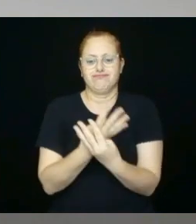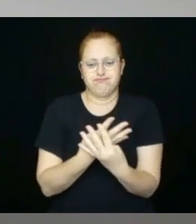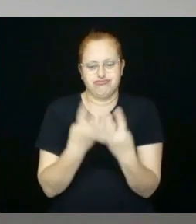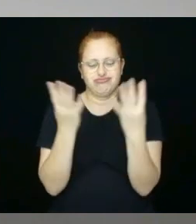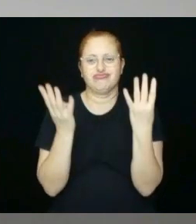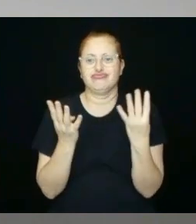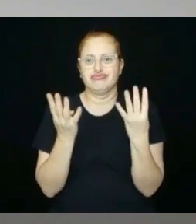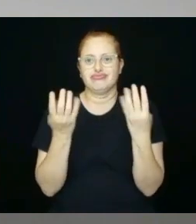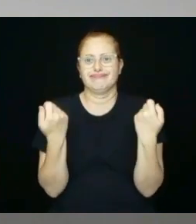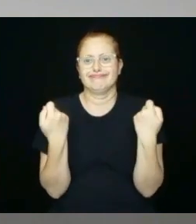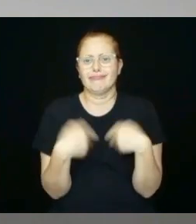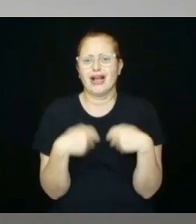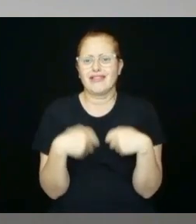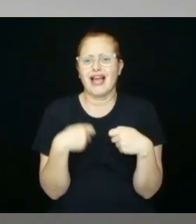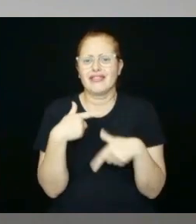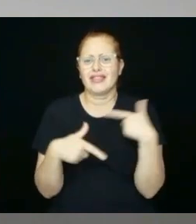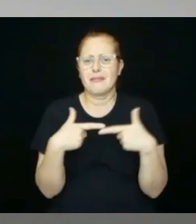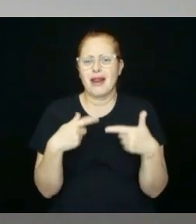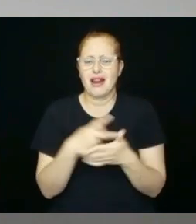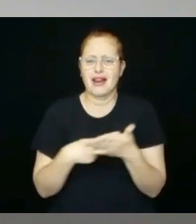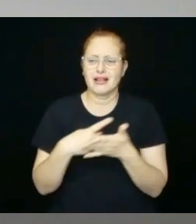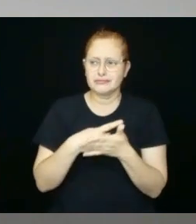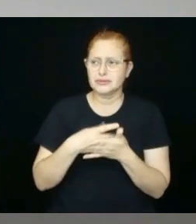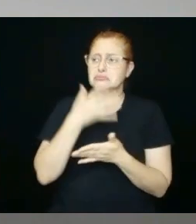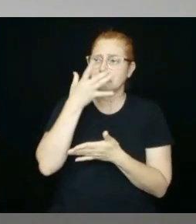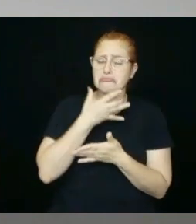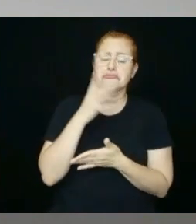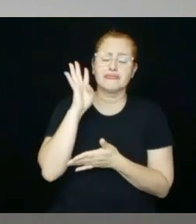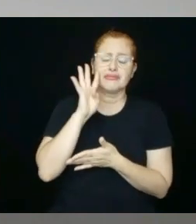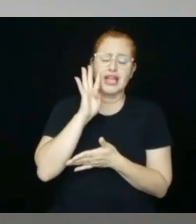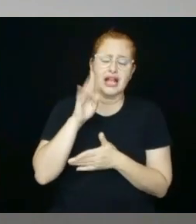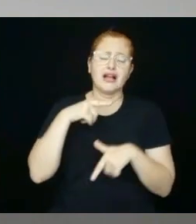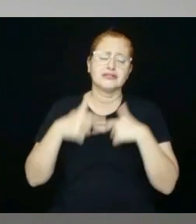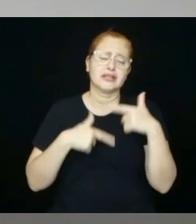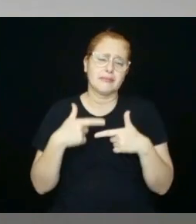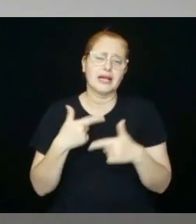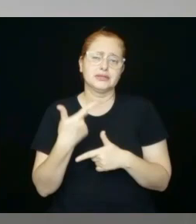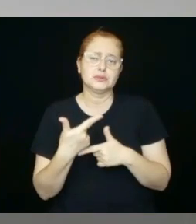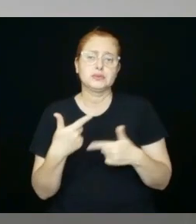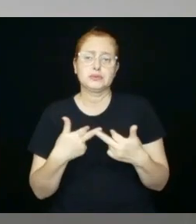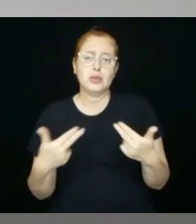Eu acho que isso que tu falou é legal, lembrar de duas coisas, assim, né? O Bruno trabalha,